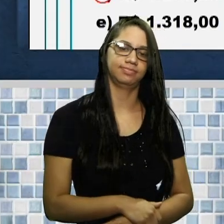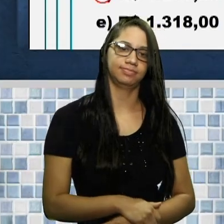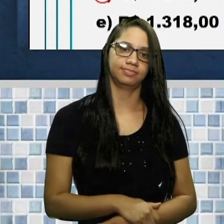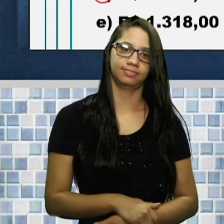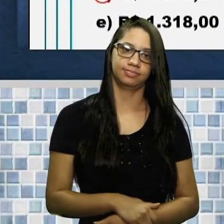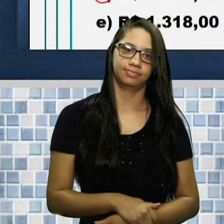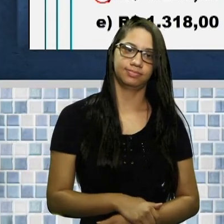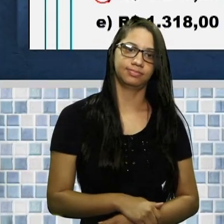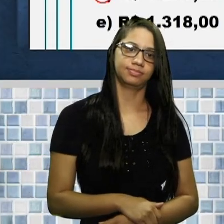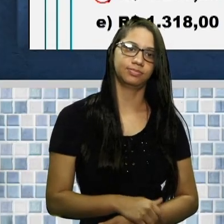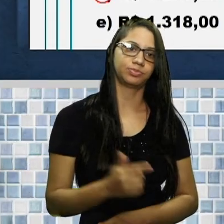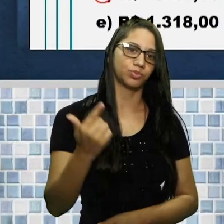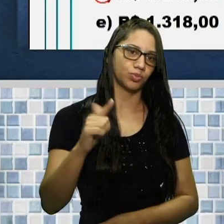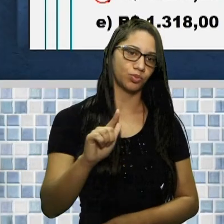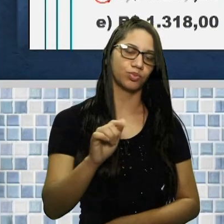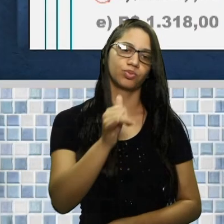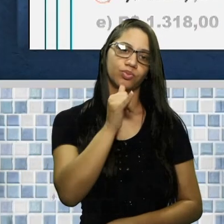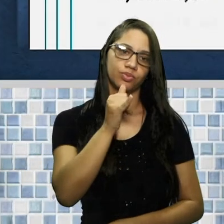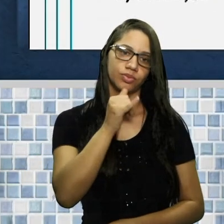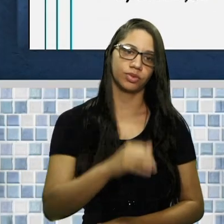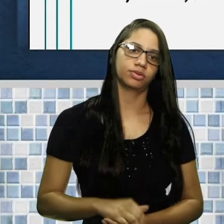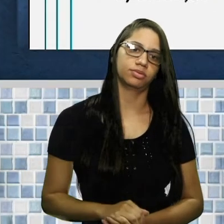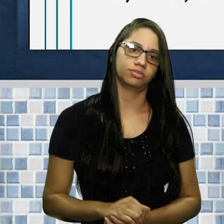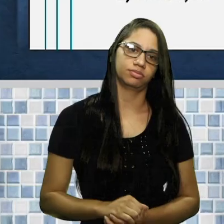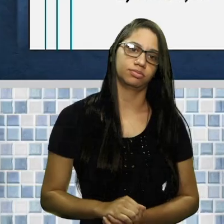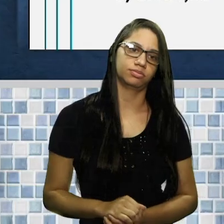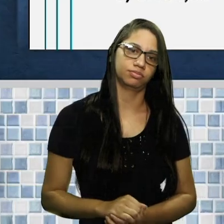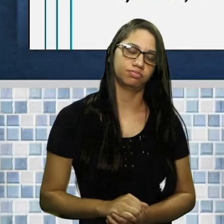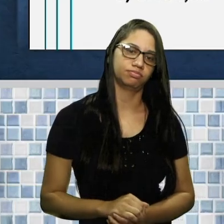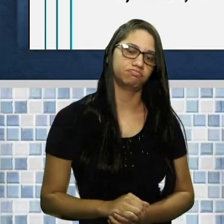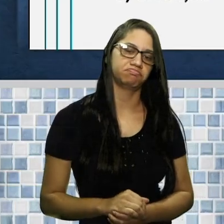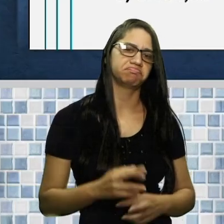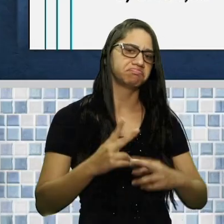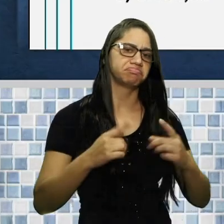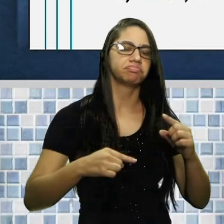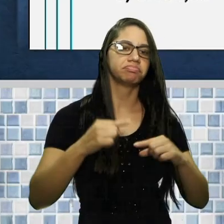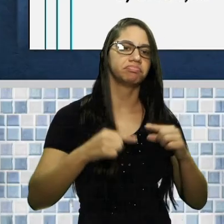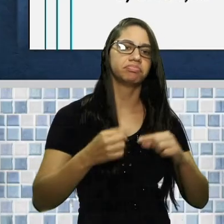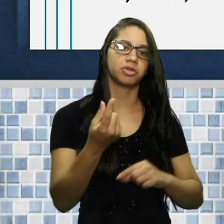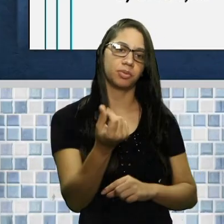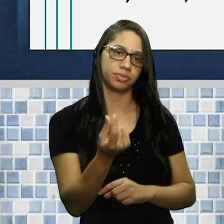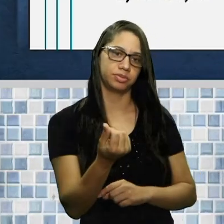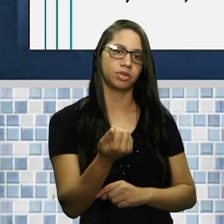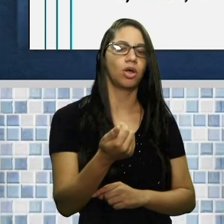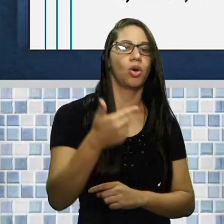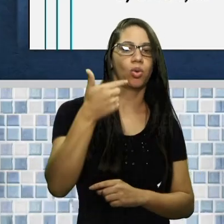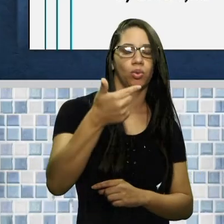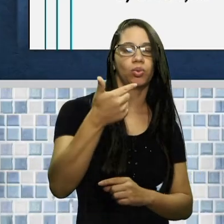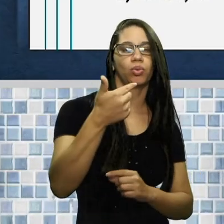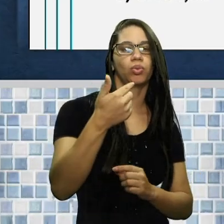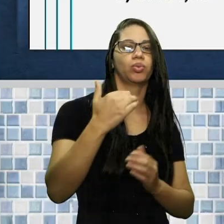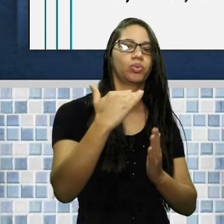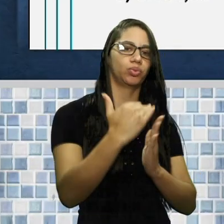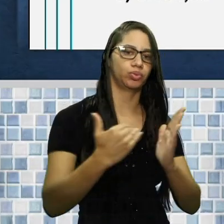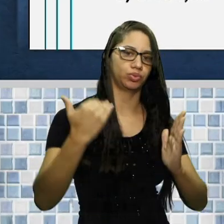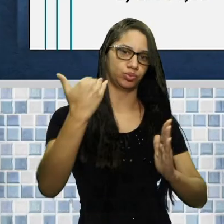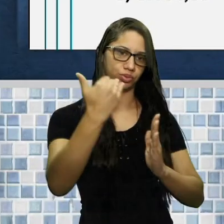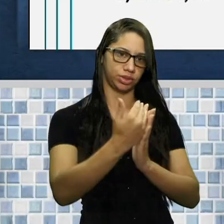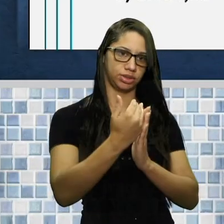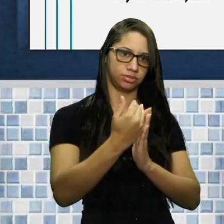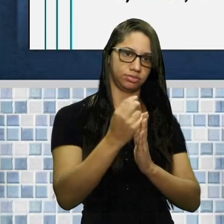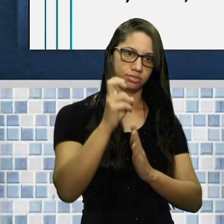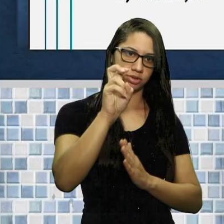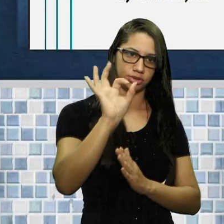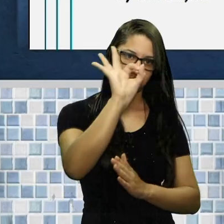resposta. Vamos ver um outro exemplo. O preço de um certo equipamento sofreu dois acréscimos, um